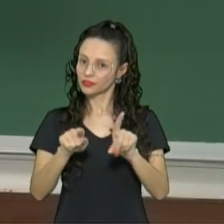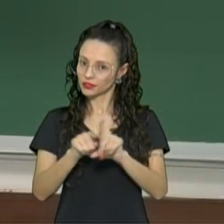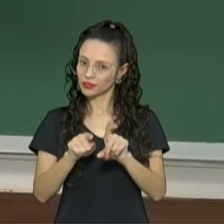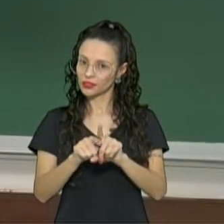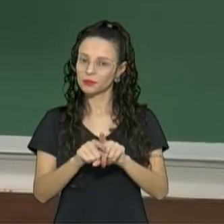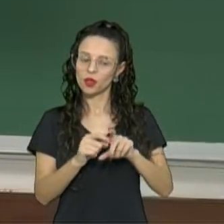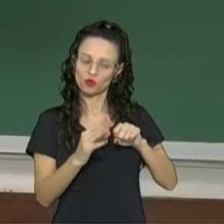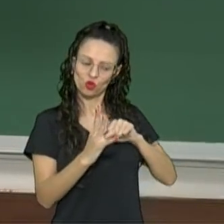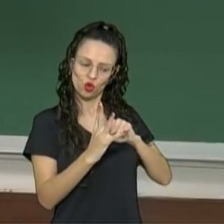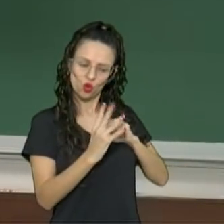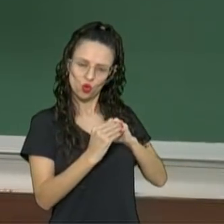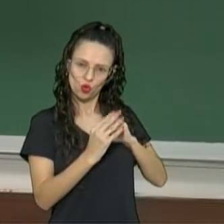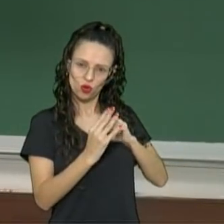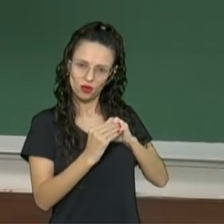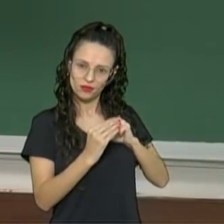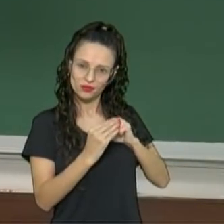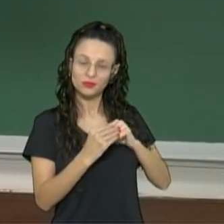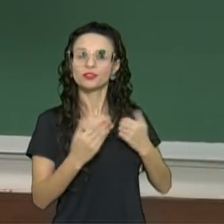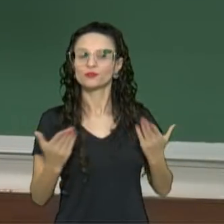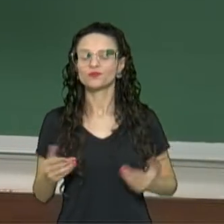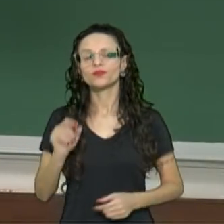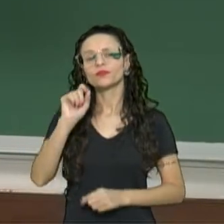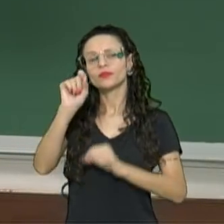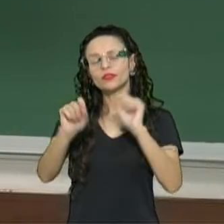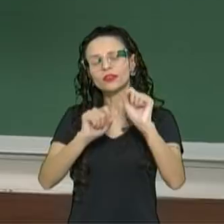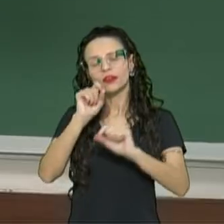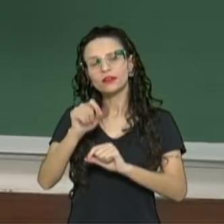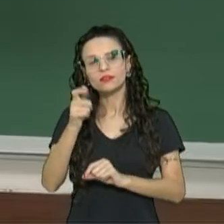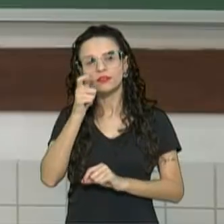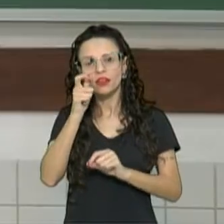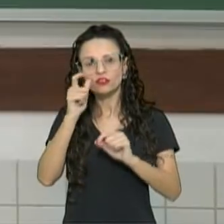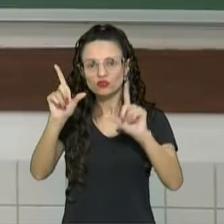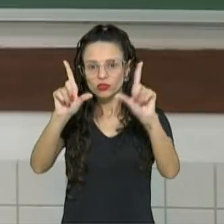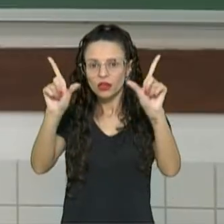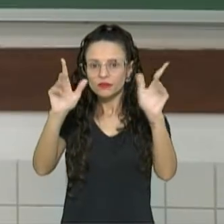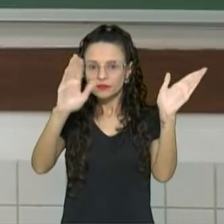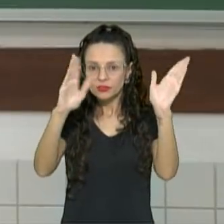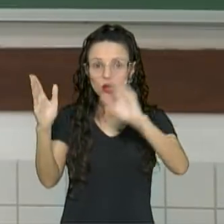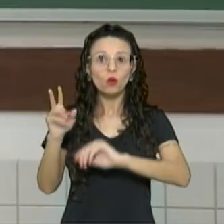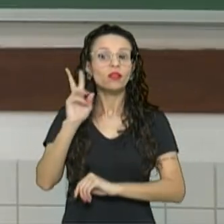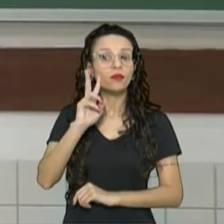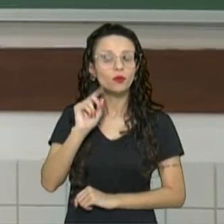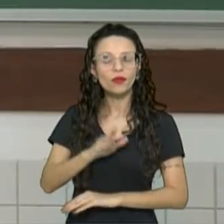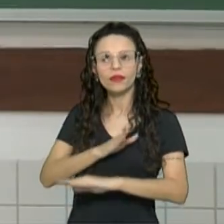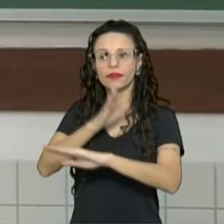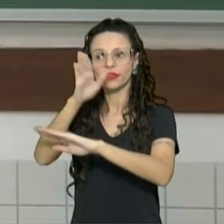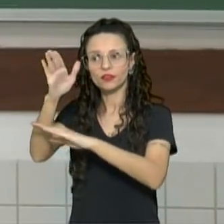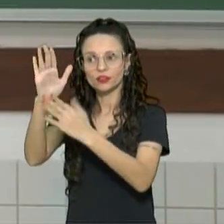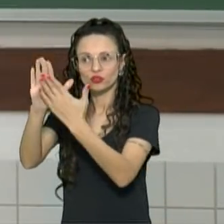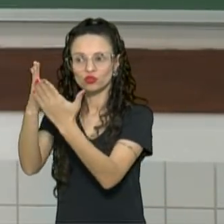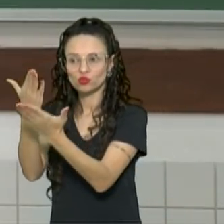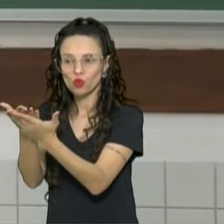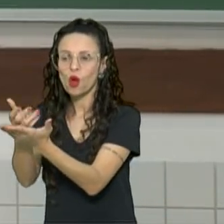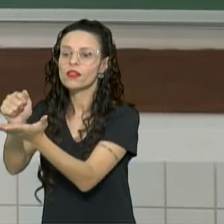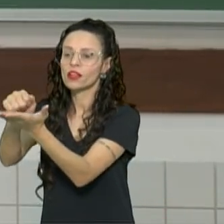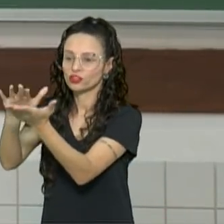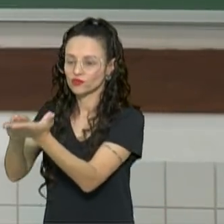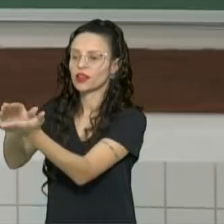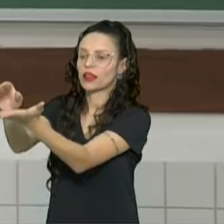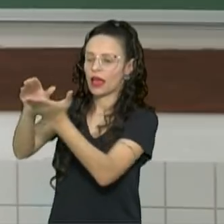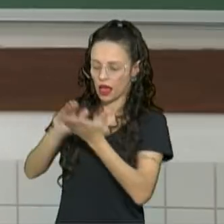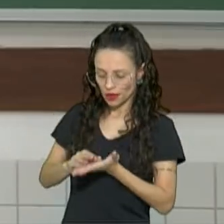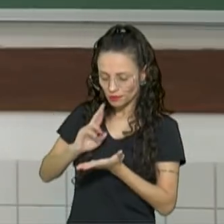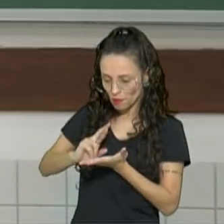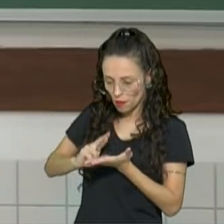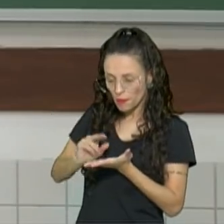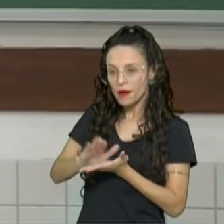o conhecimento. E quem está assistindo pela televisão tem que lembrar, né, de pegar as atividades na escola e devolver. Porque